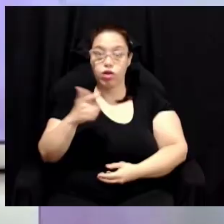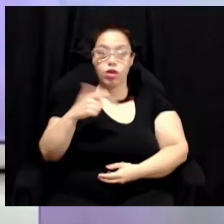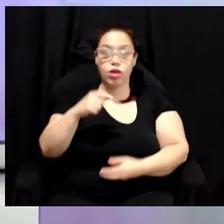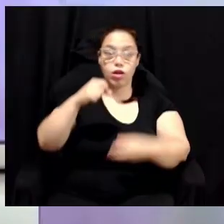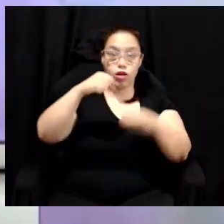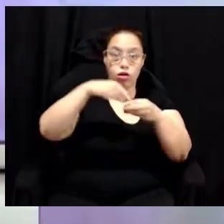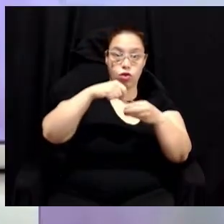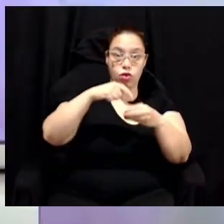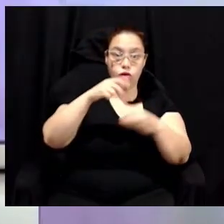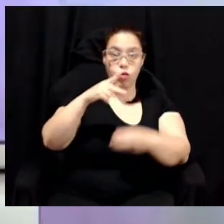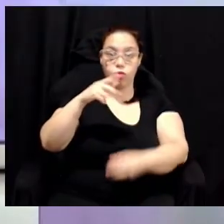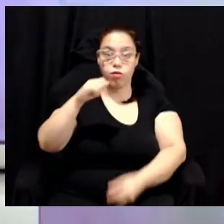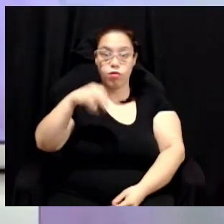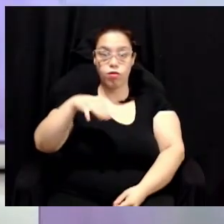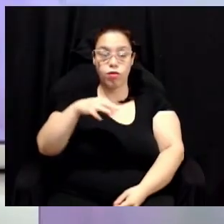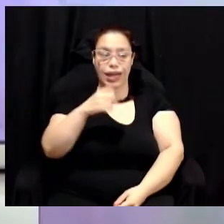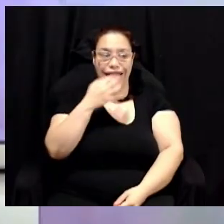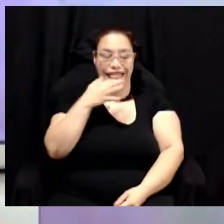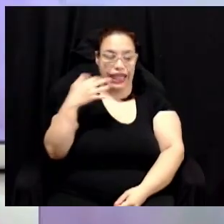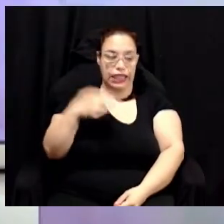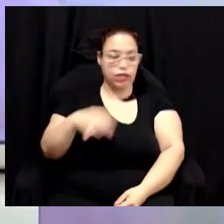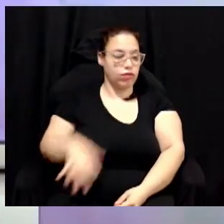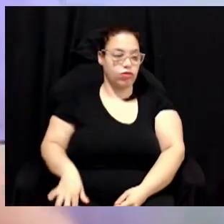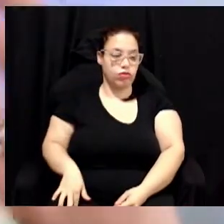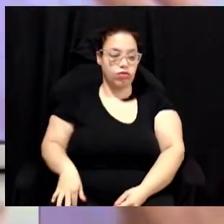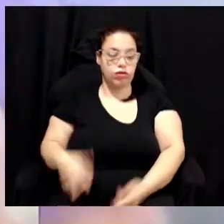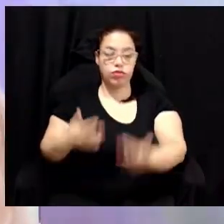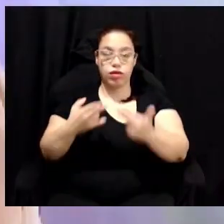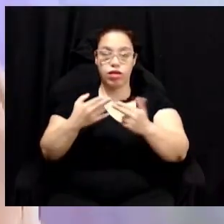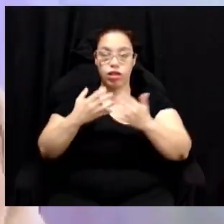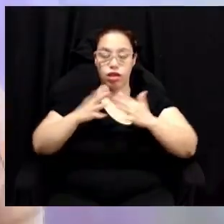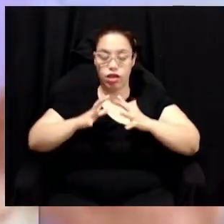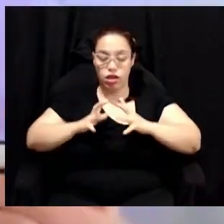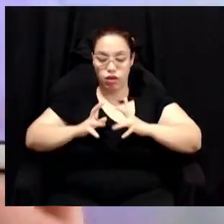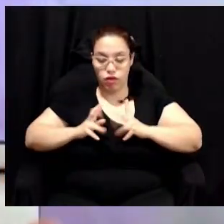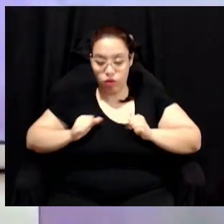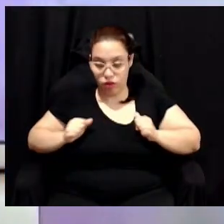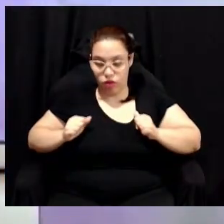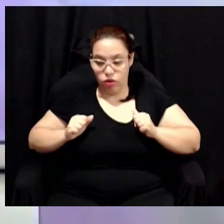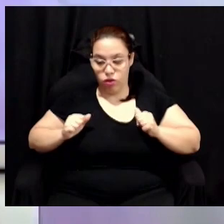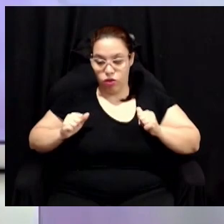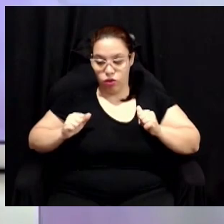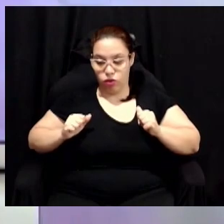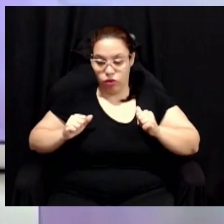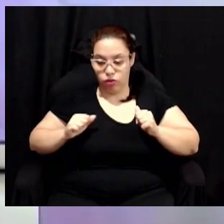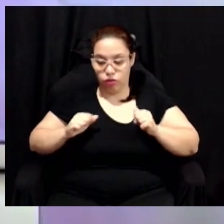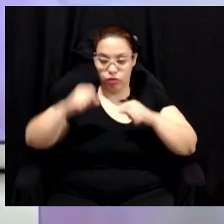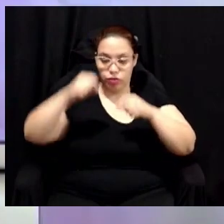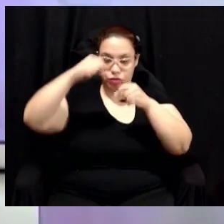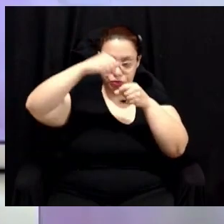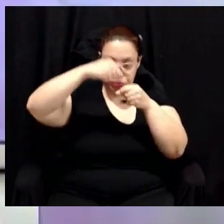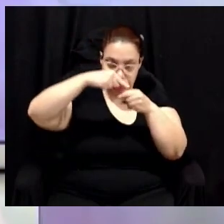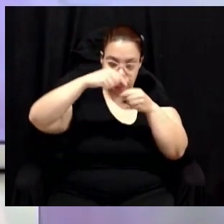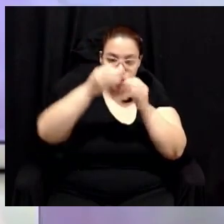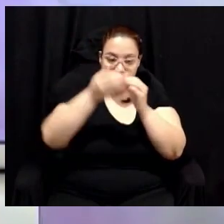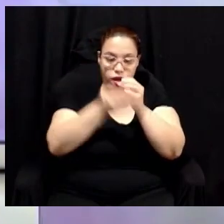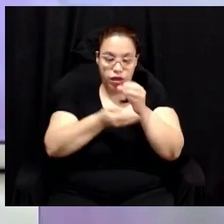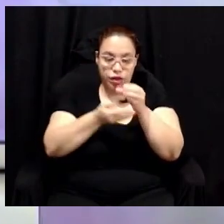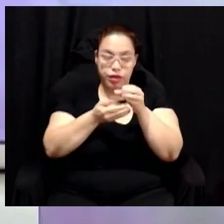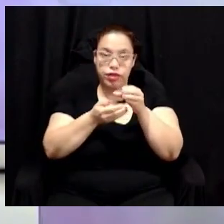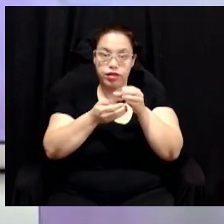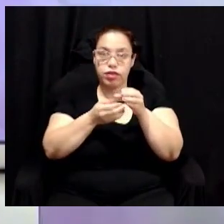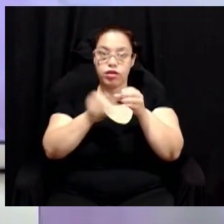coloca pimenta. Não é a mesma coisa. Não vai conseguir desinflamar tanto quanto colocando a cúrcuma dentro. E aí